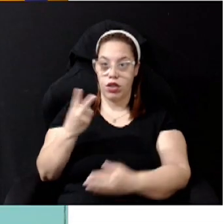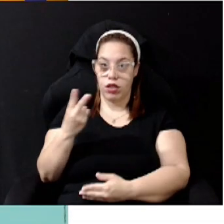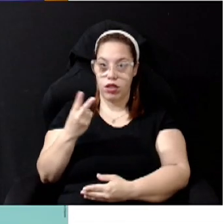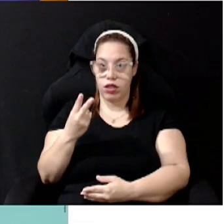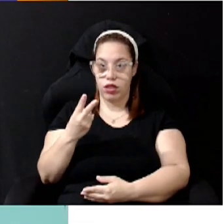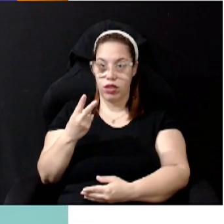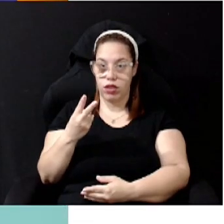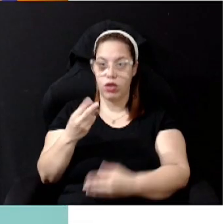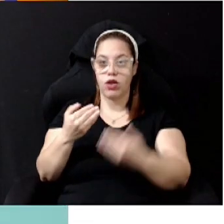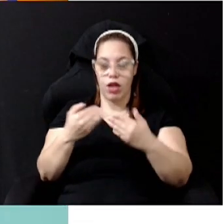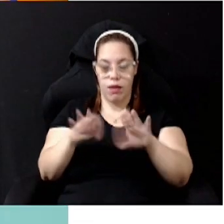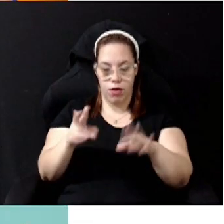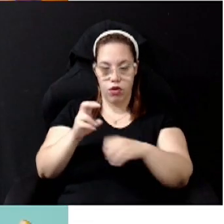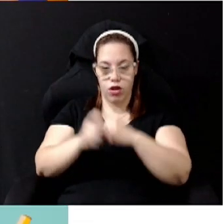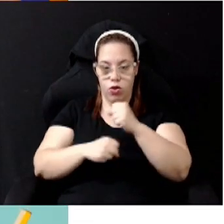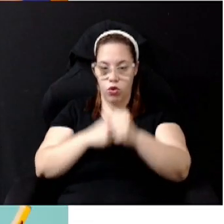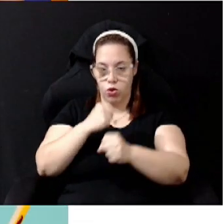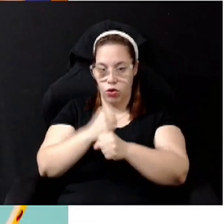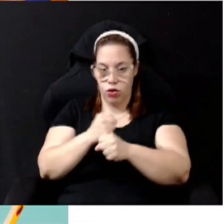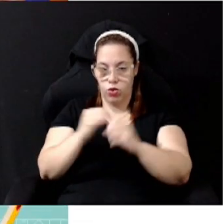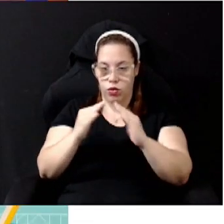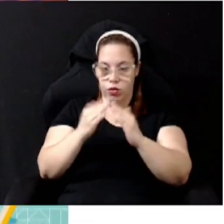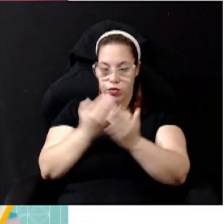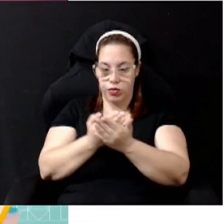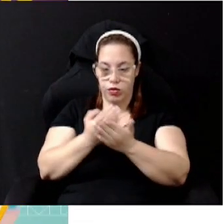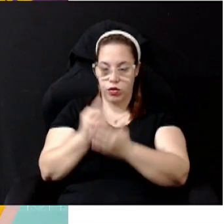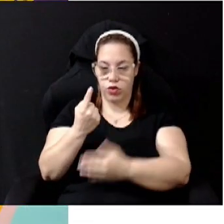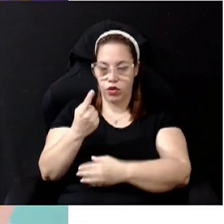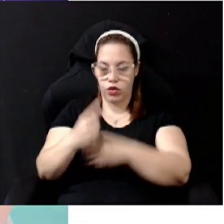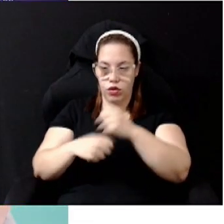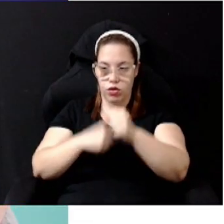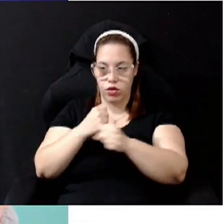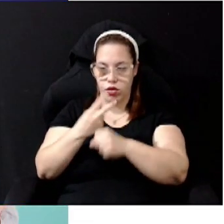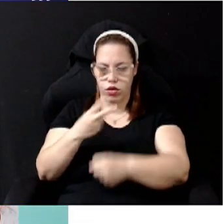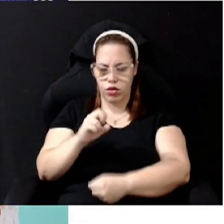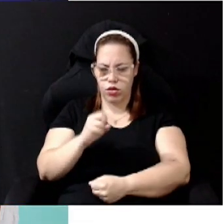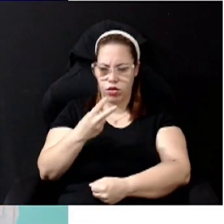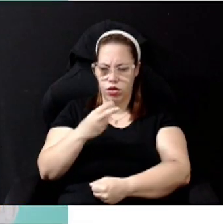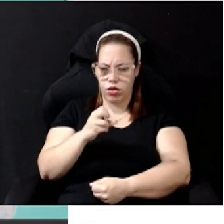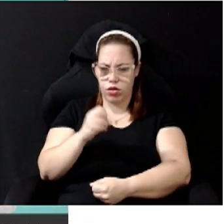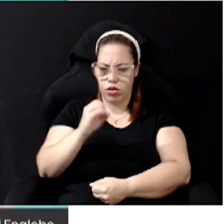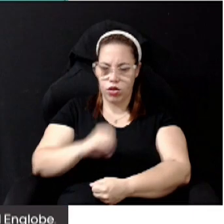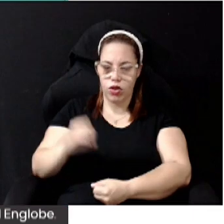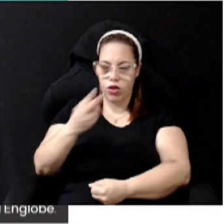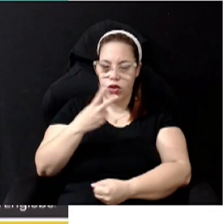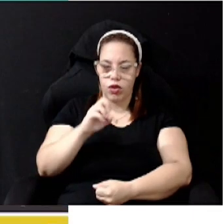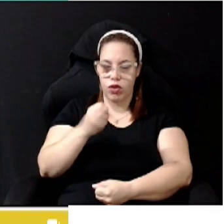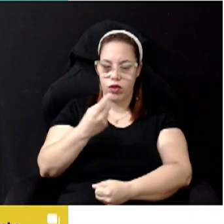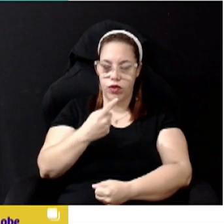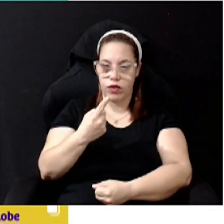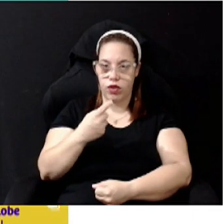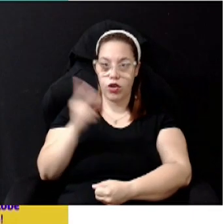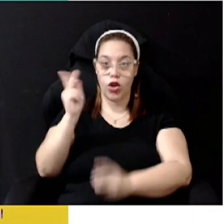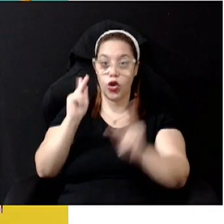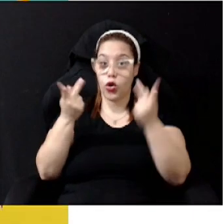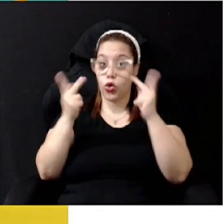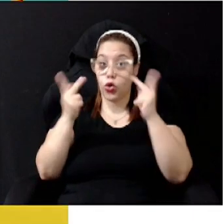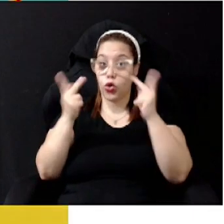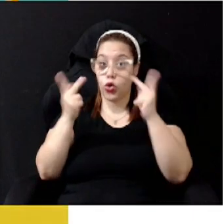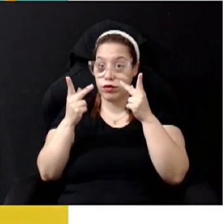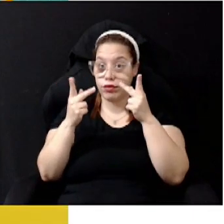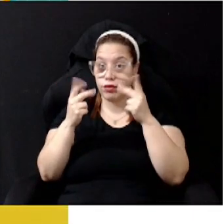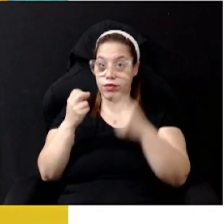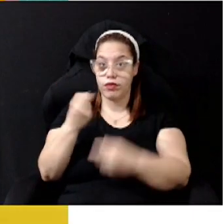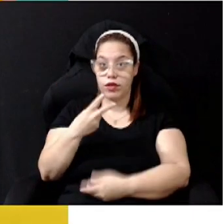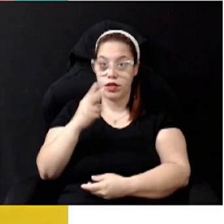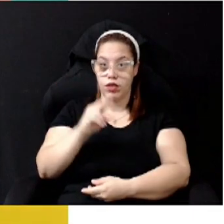abriu a segunda unidade. Com um ano. Eu entrei em 2020. Em outubro de 2021, nós inauguramos o Hortolândia. E em 2022, as